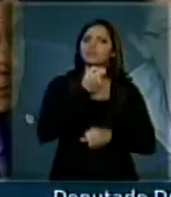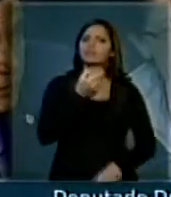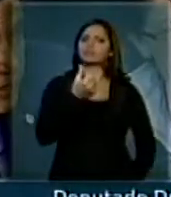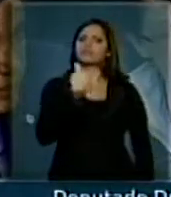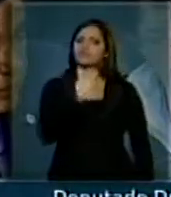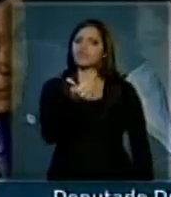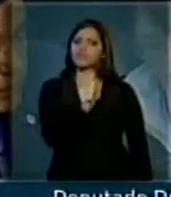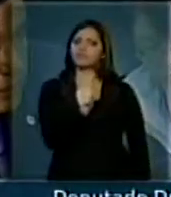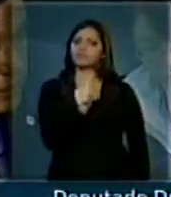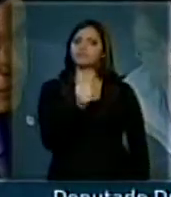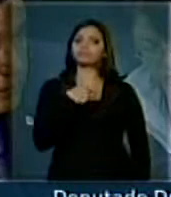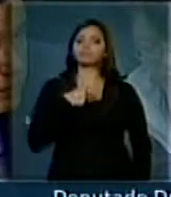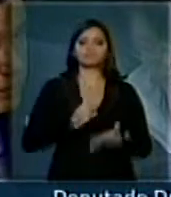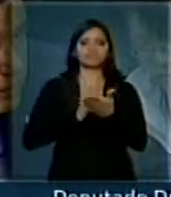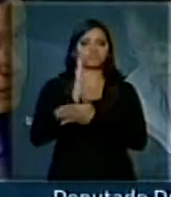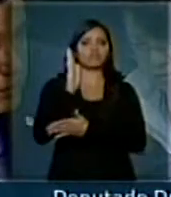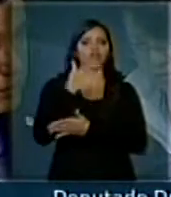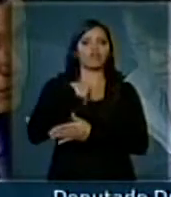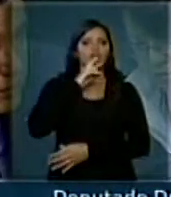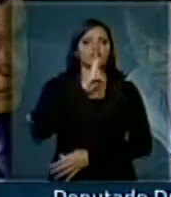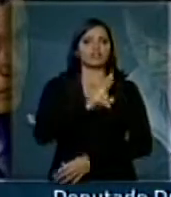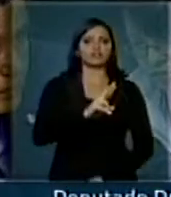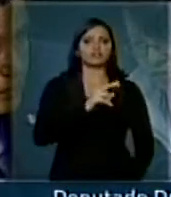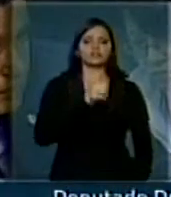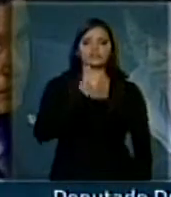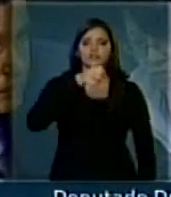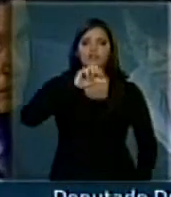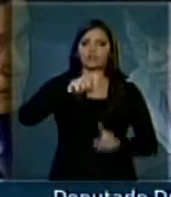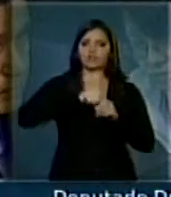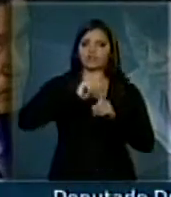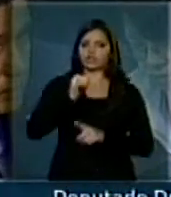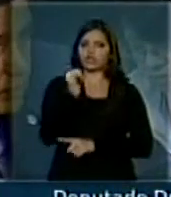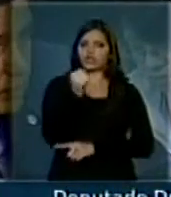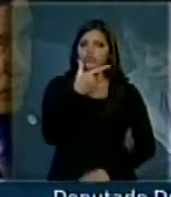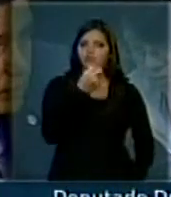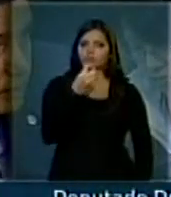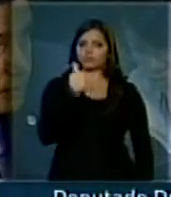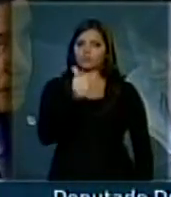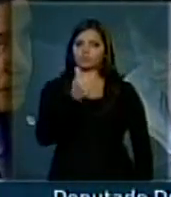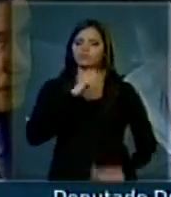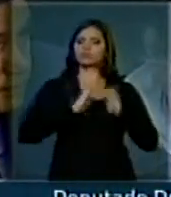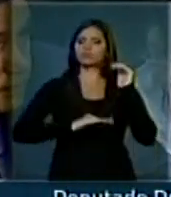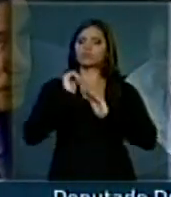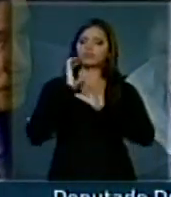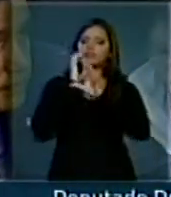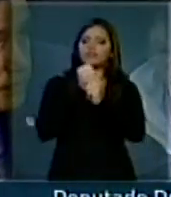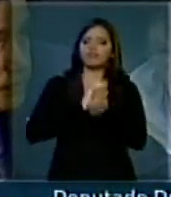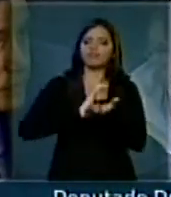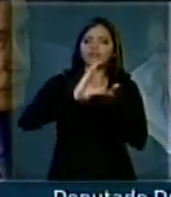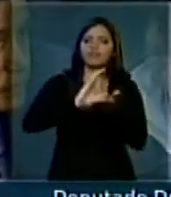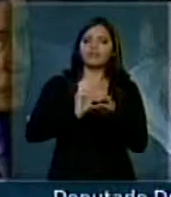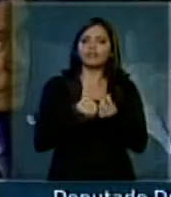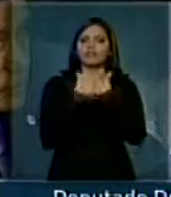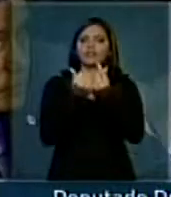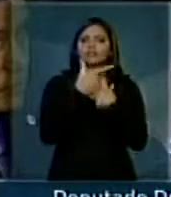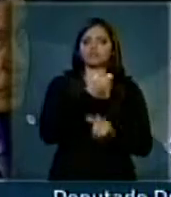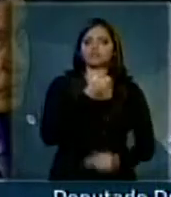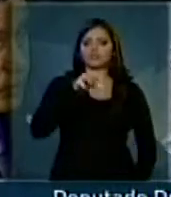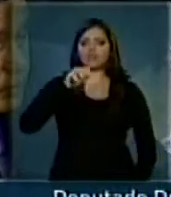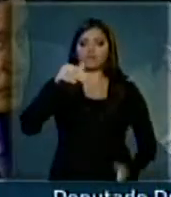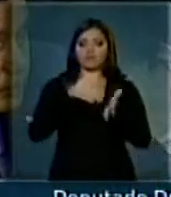23/2011, proferido em 19 de janeiro deste ano, referente à execução orçamentária